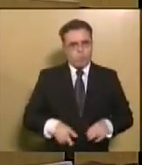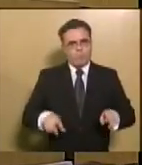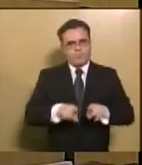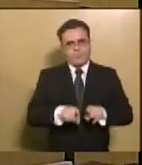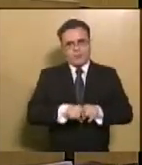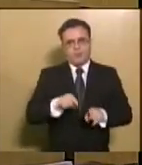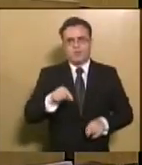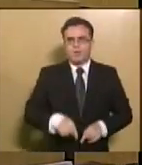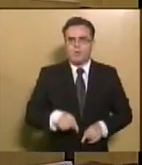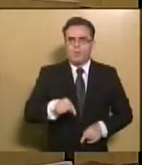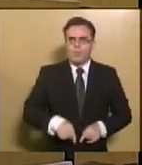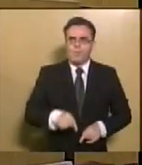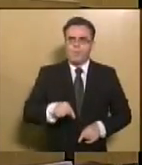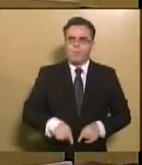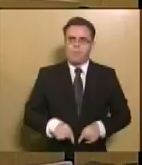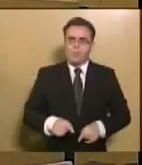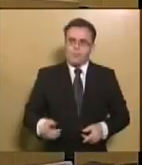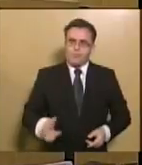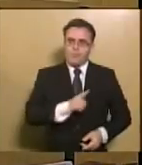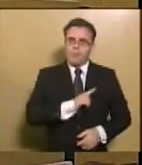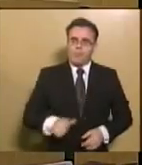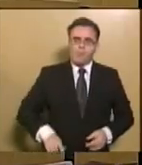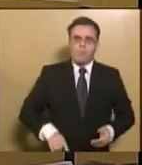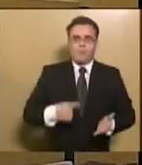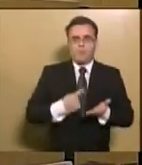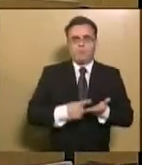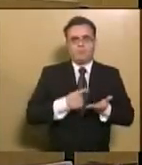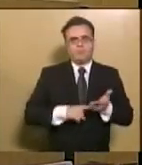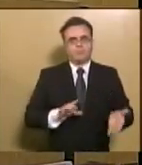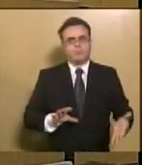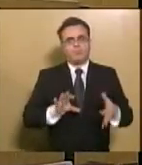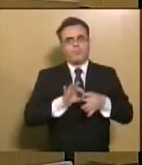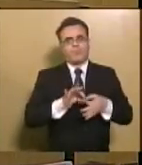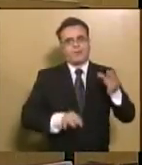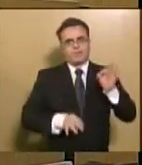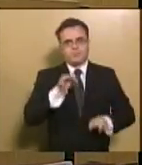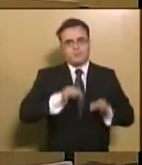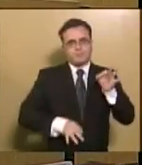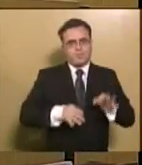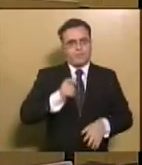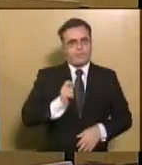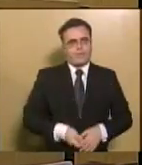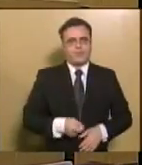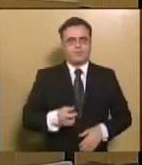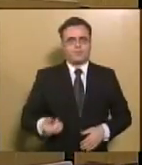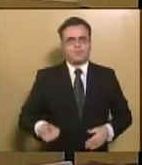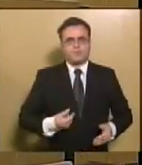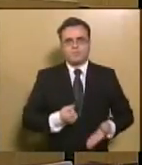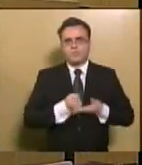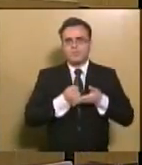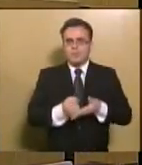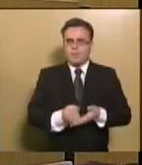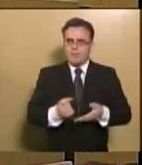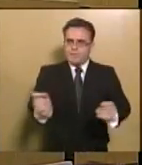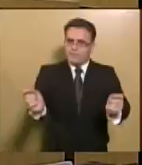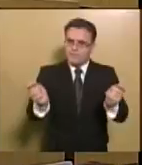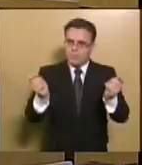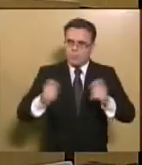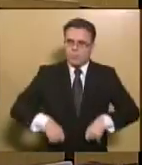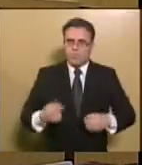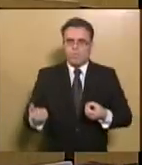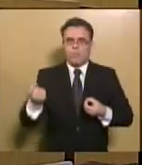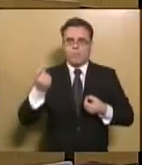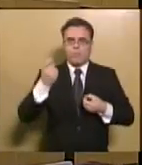Estado conseguiu, na última semana, junto ao Tribunal de Justiça, uma decisão favorável em um recurso e vai voltar a